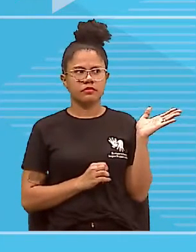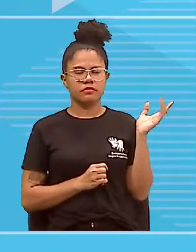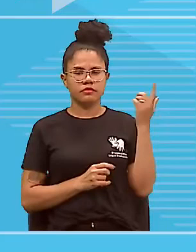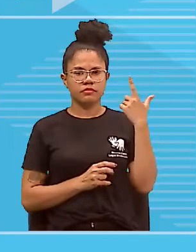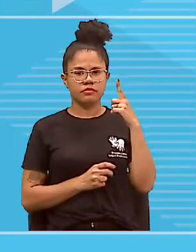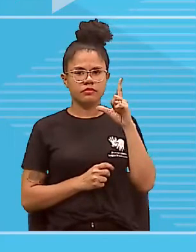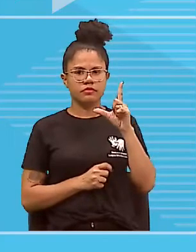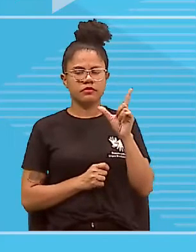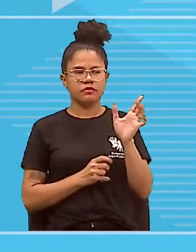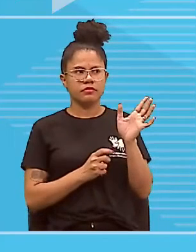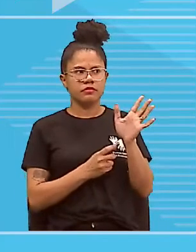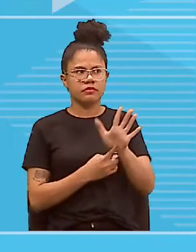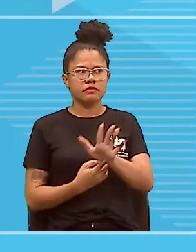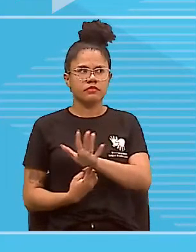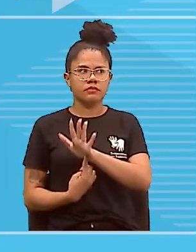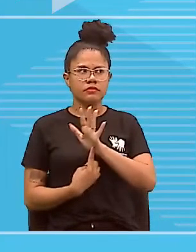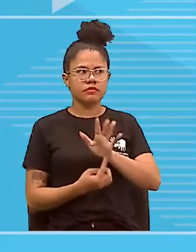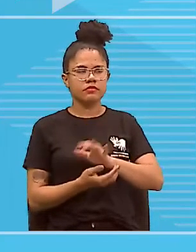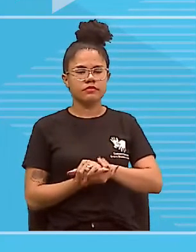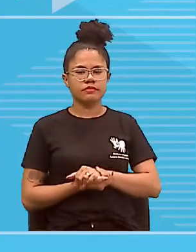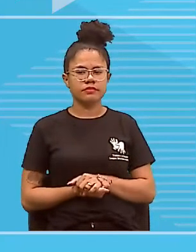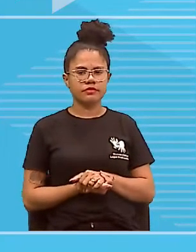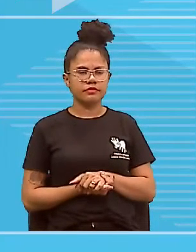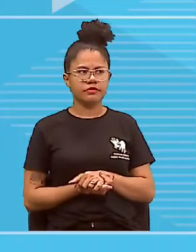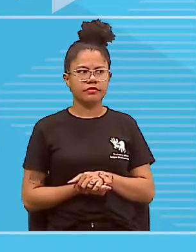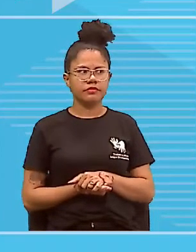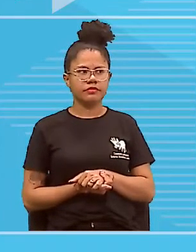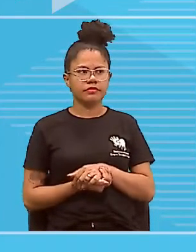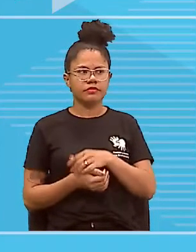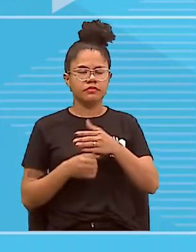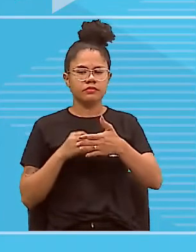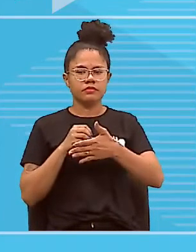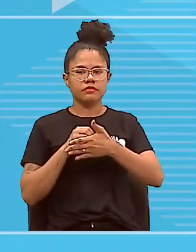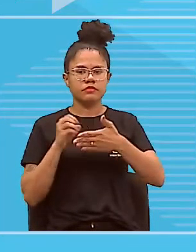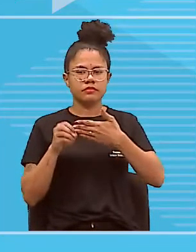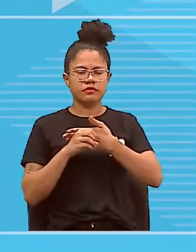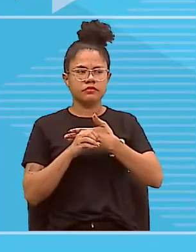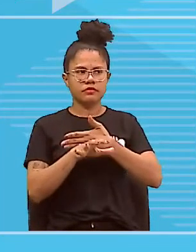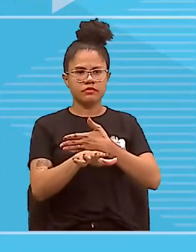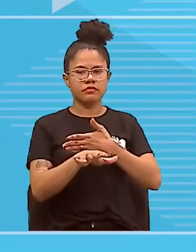mostrar o fenômeno da difração certo